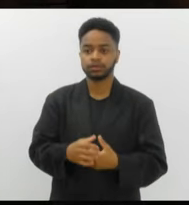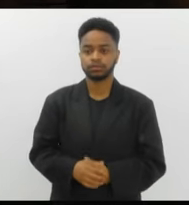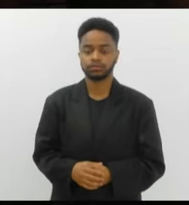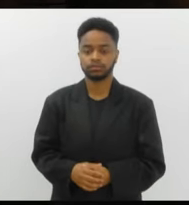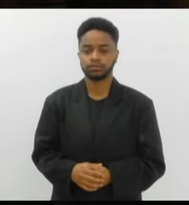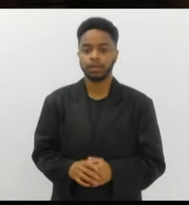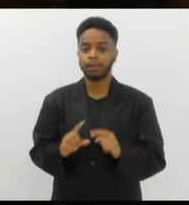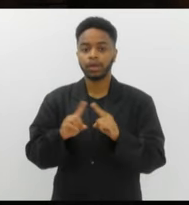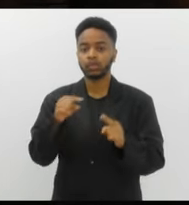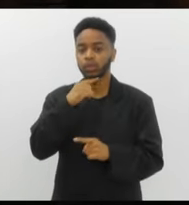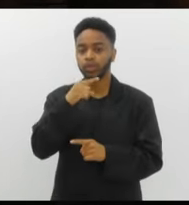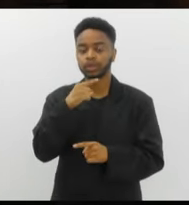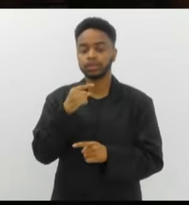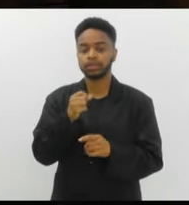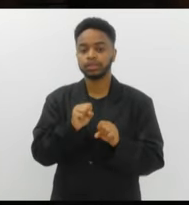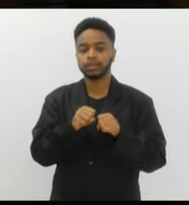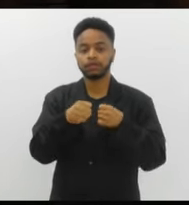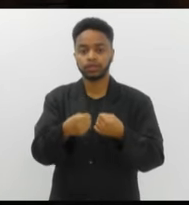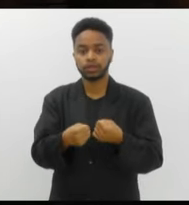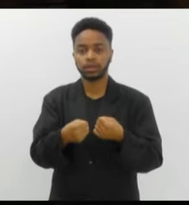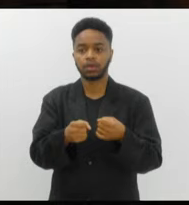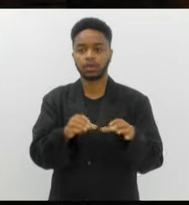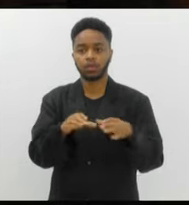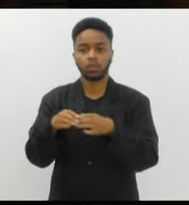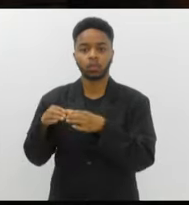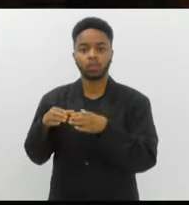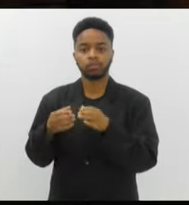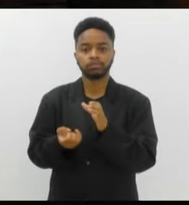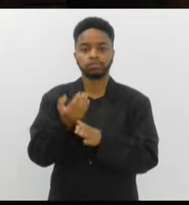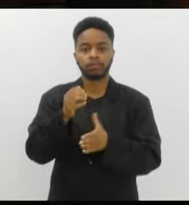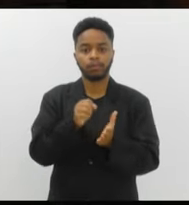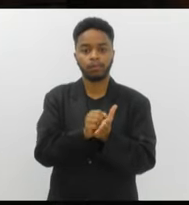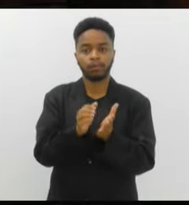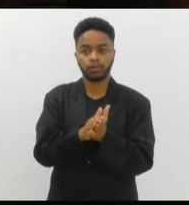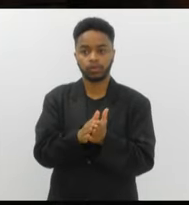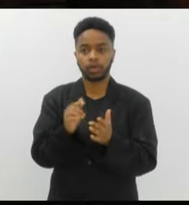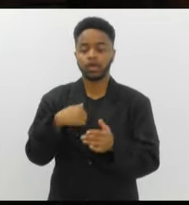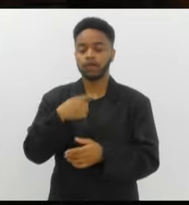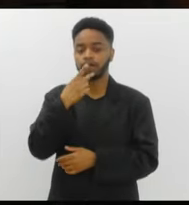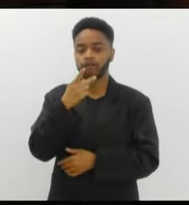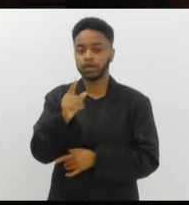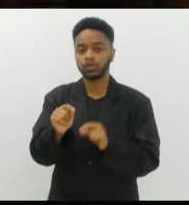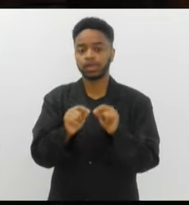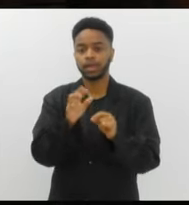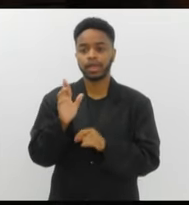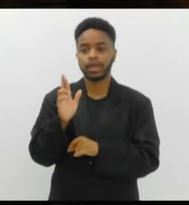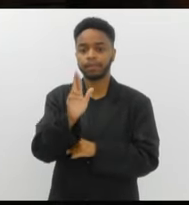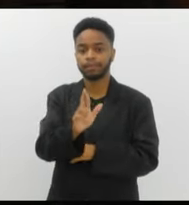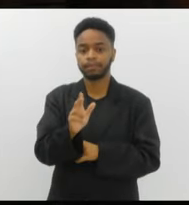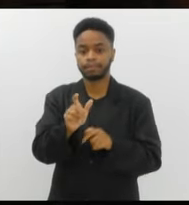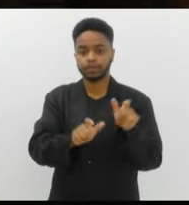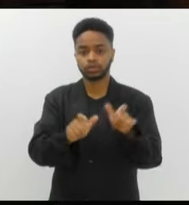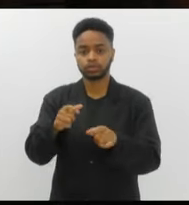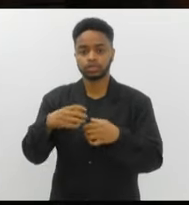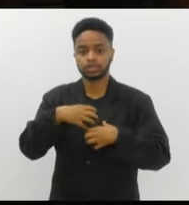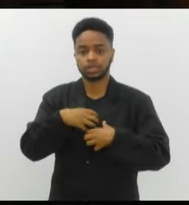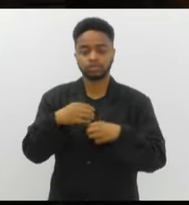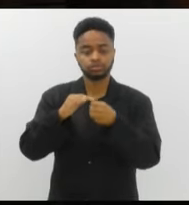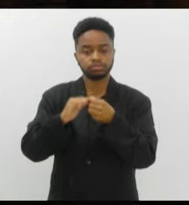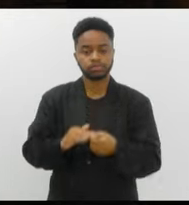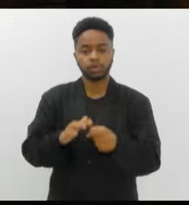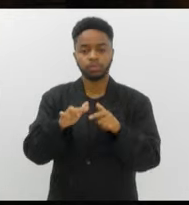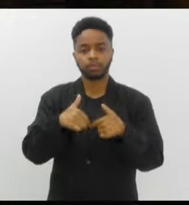multa. Não tem peito. Não tem peito para defender. E eu falo aqui em nome de todos aqueles que se sentem oprimidos por esse